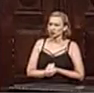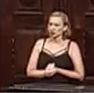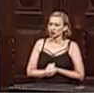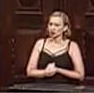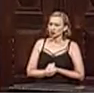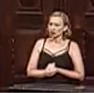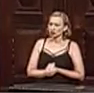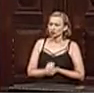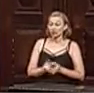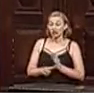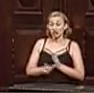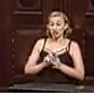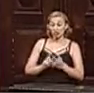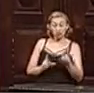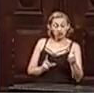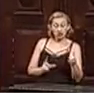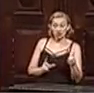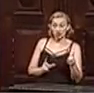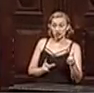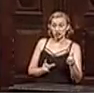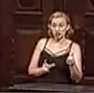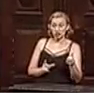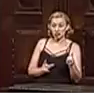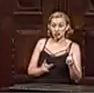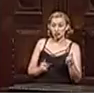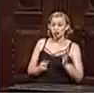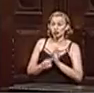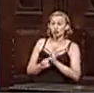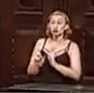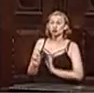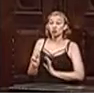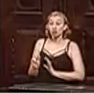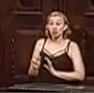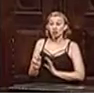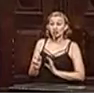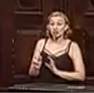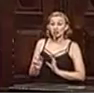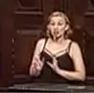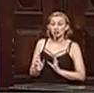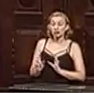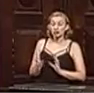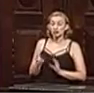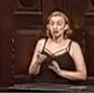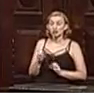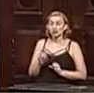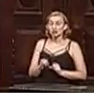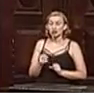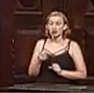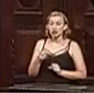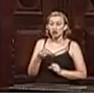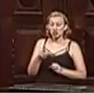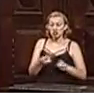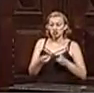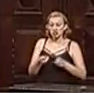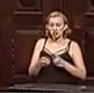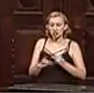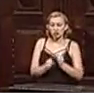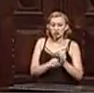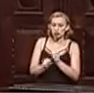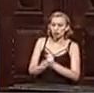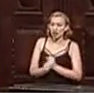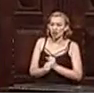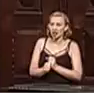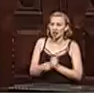horas significa a perspectiva concreta, matematicamente falando, de demissão